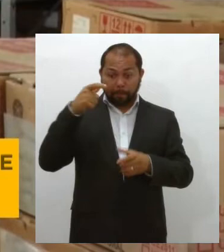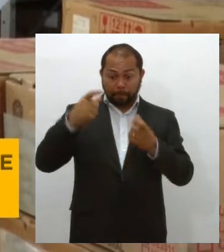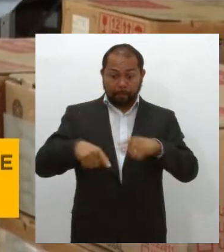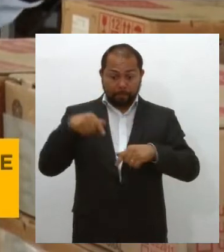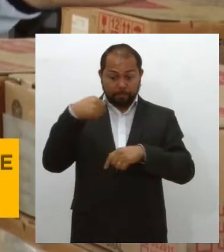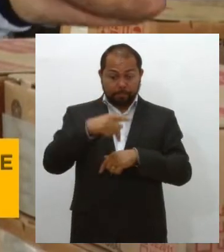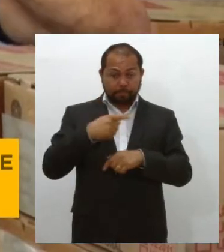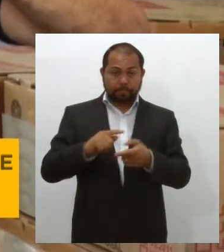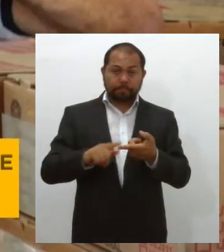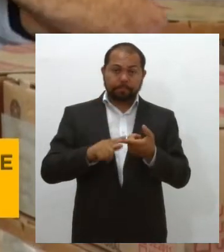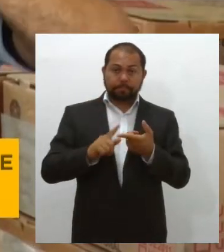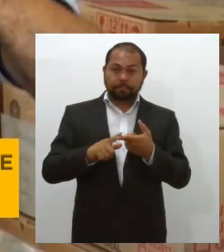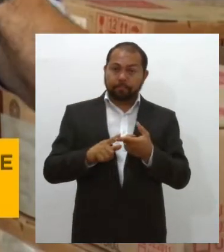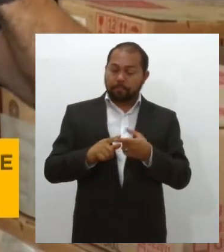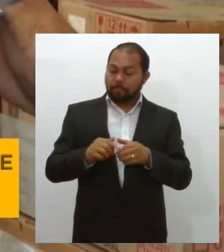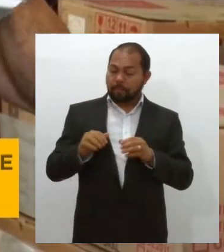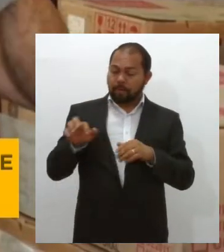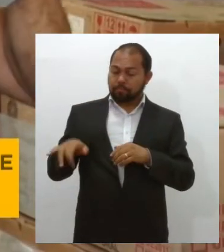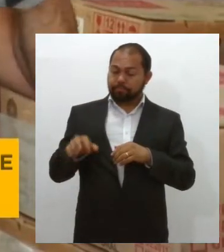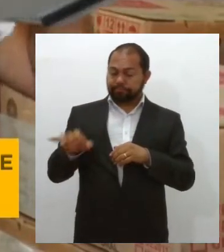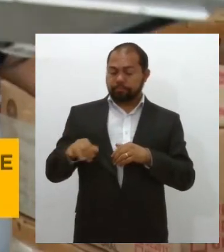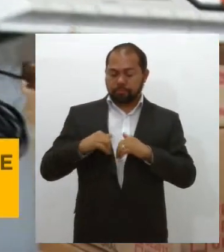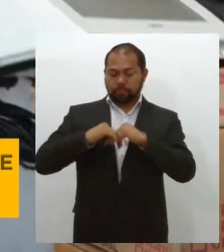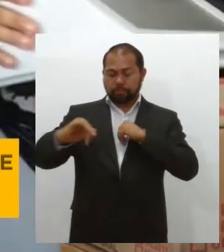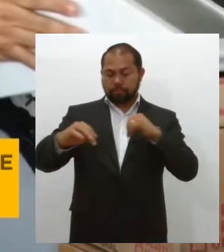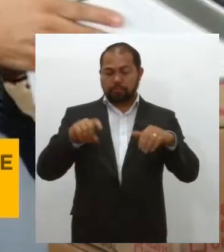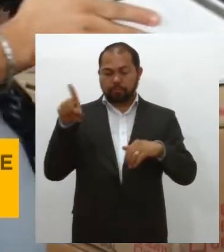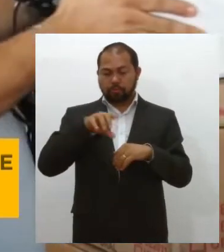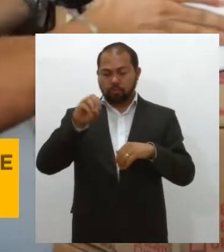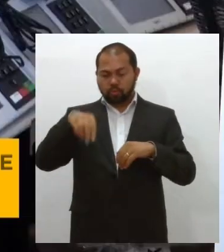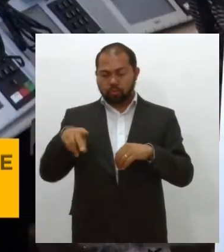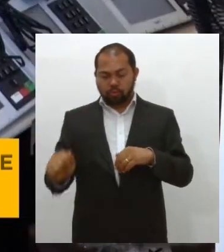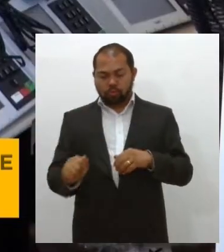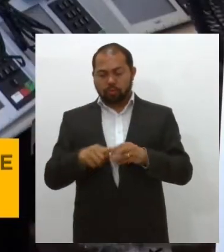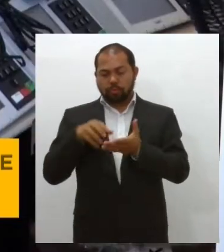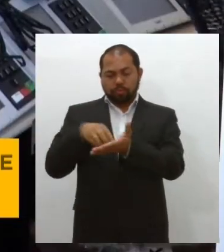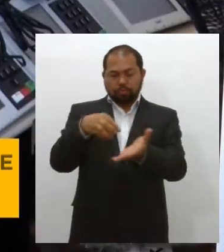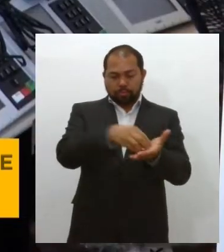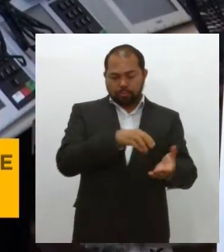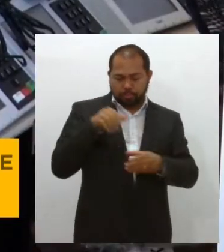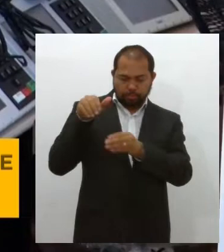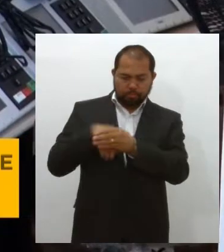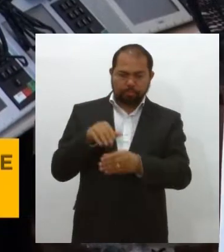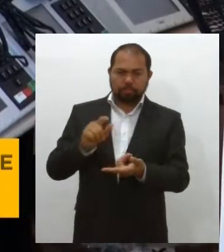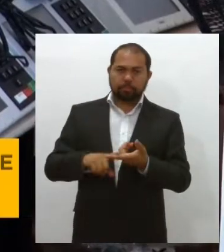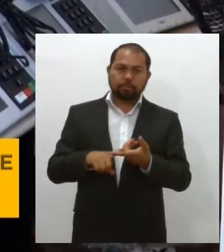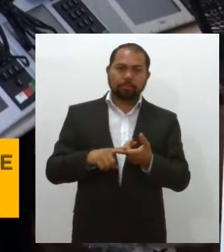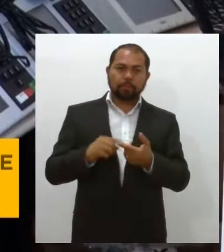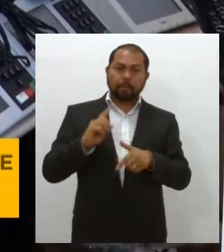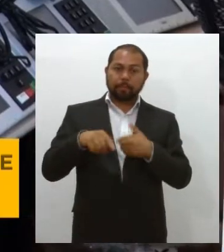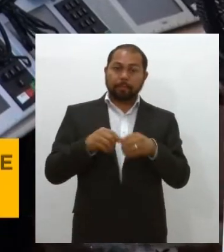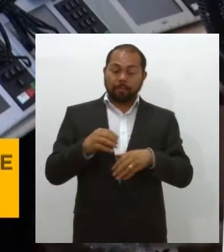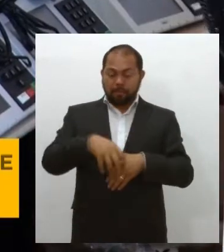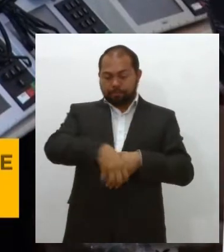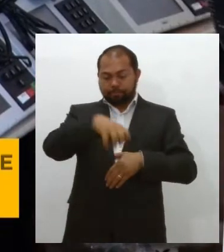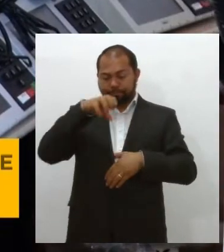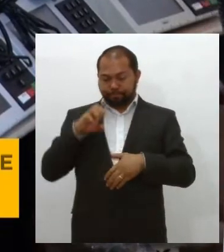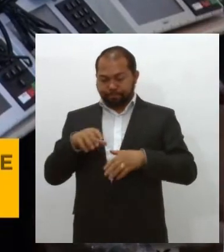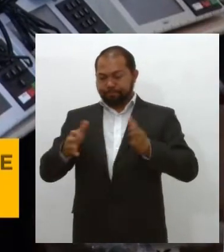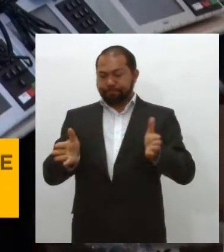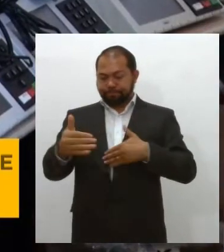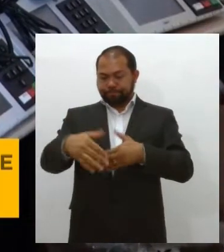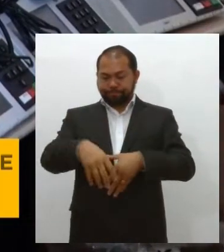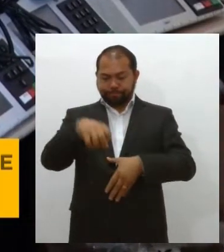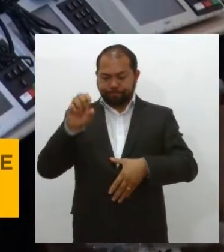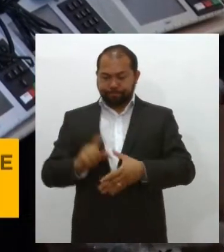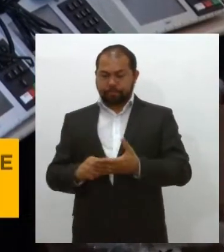urnas são separadas por zonas e seções eleitorais. Após serem desembaladas, passam por